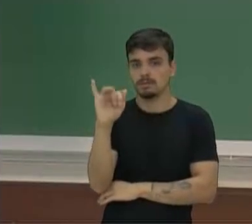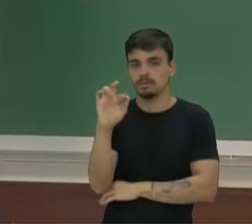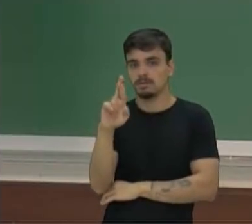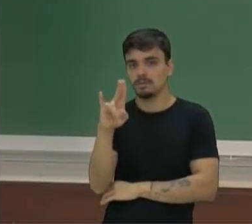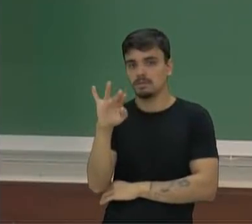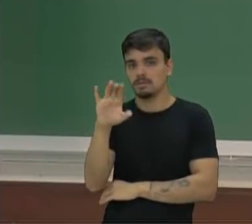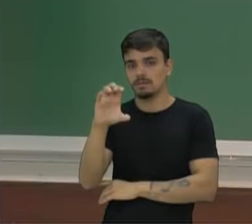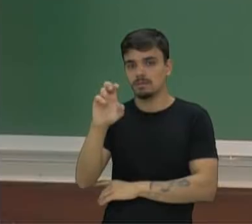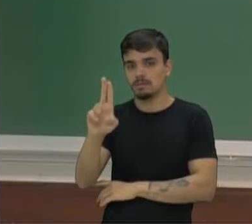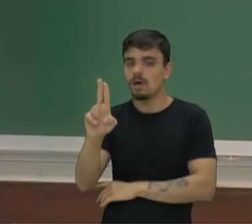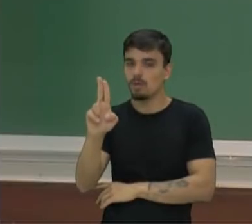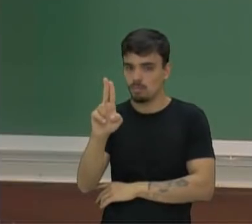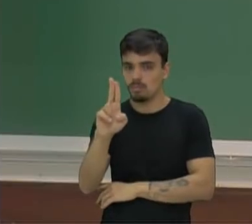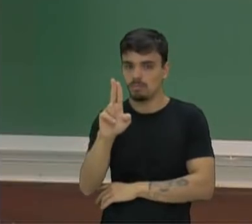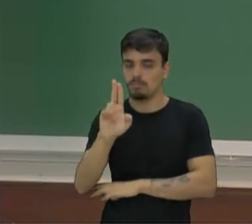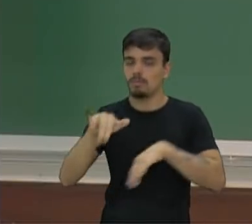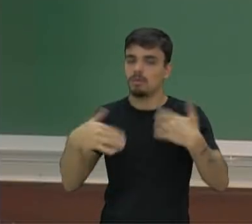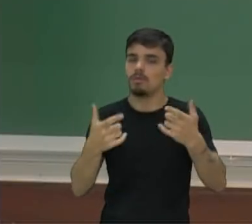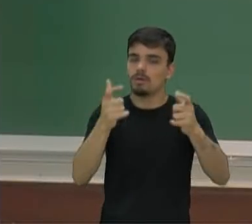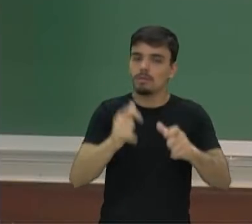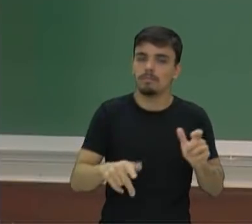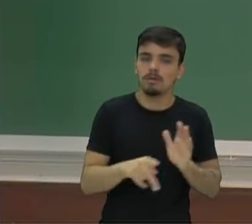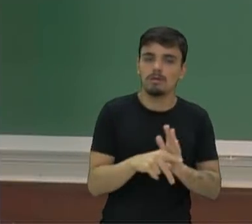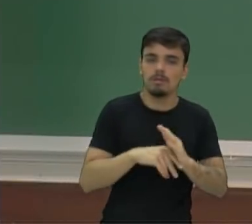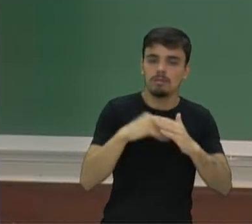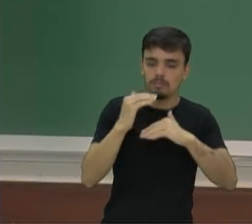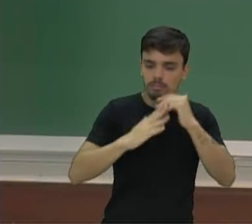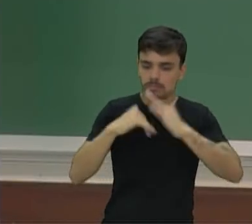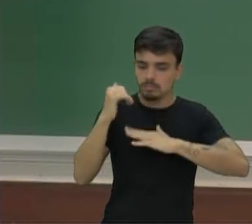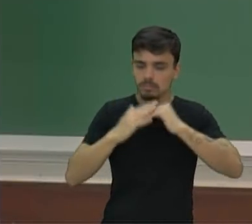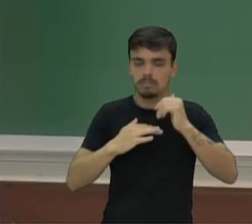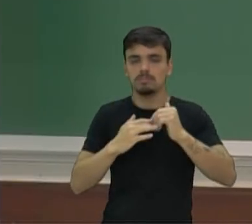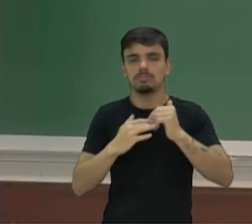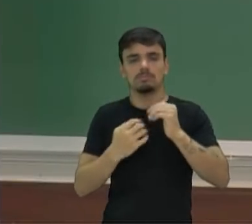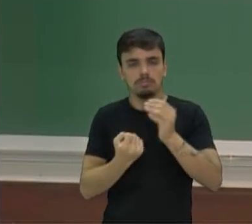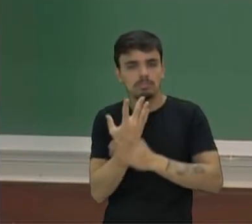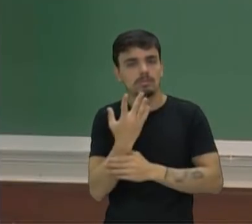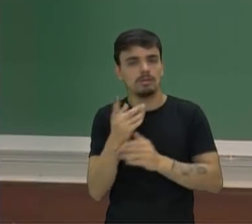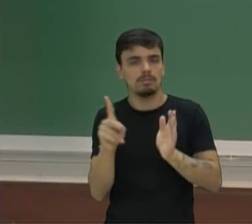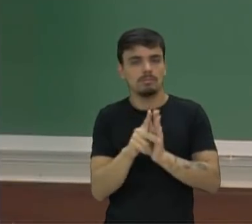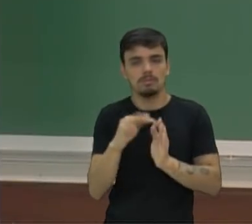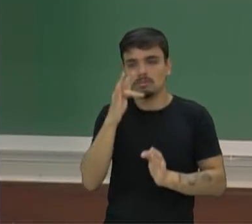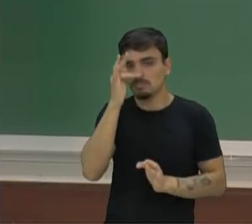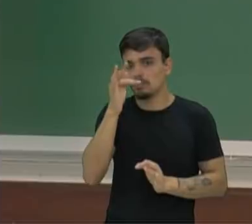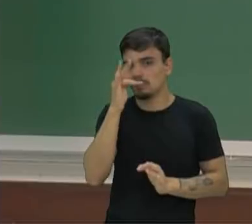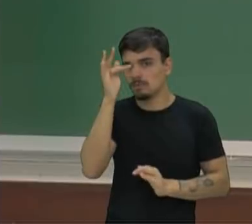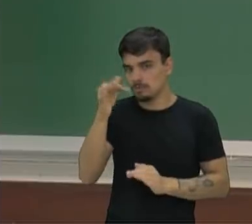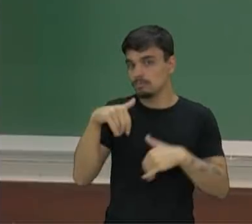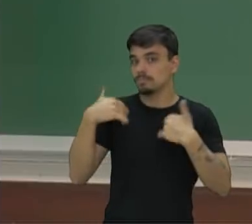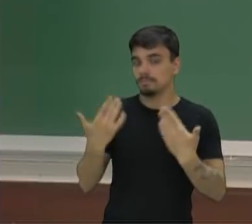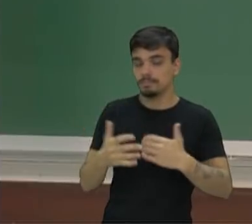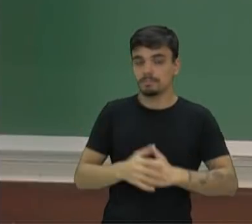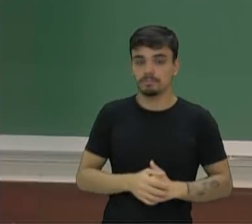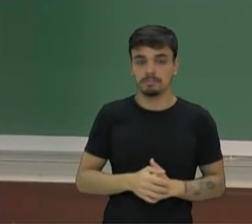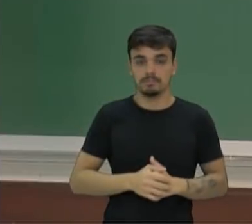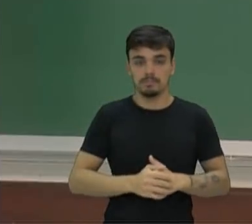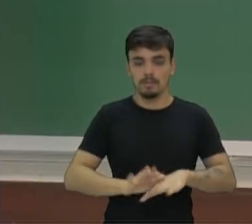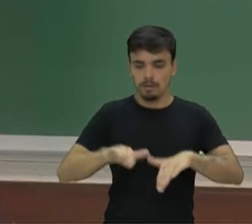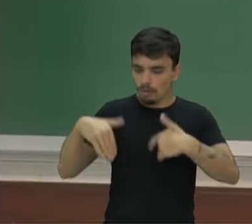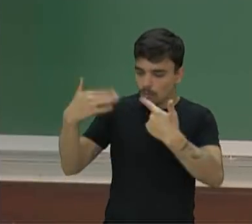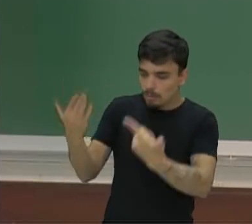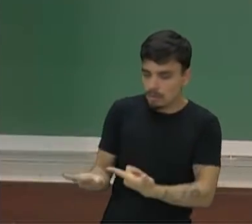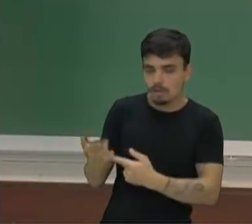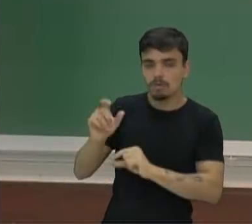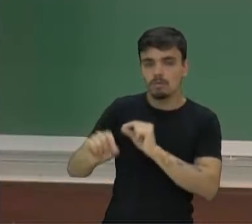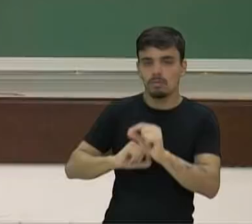fica inclusive a parte da reprodutibilidade, da reprodução das flores, chamada de gineceu, em homenagem a